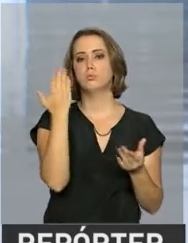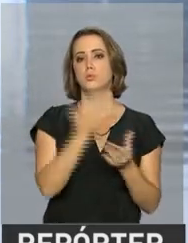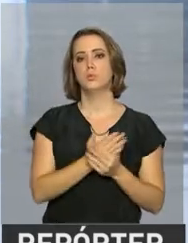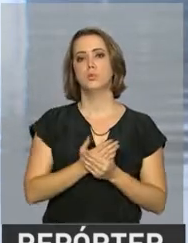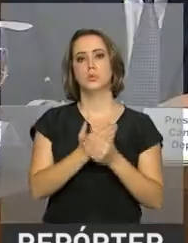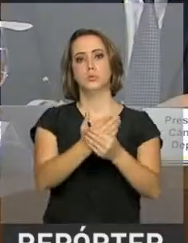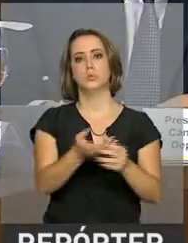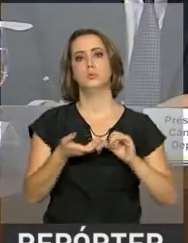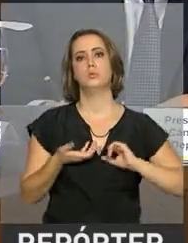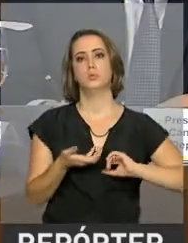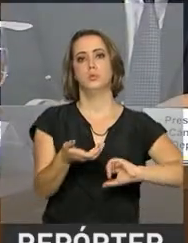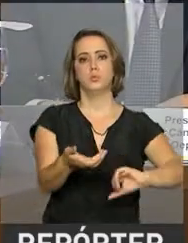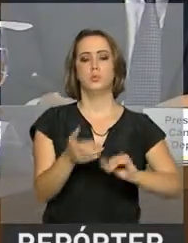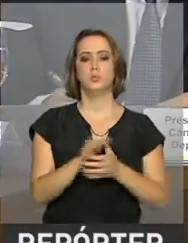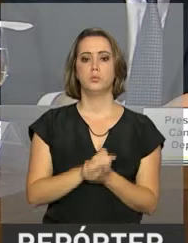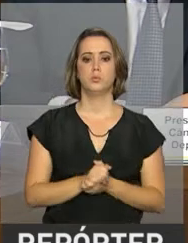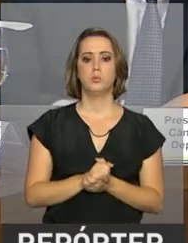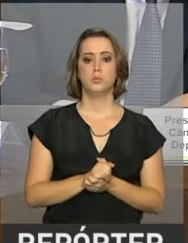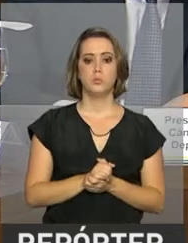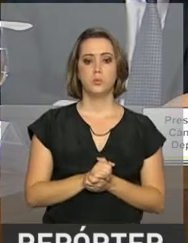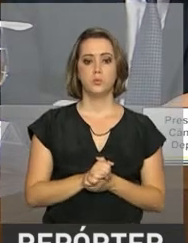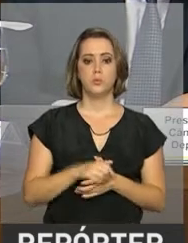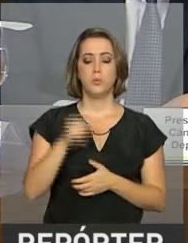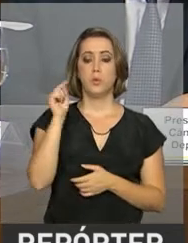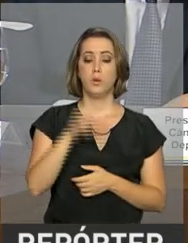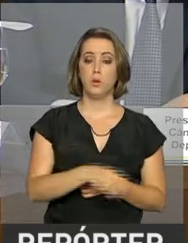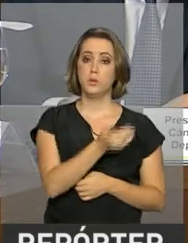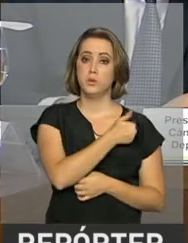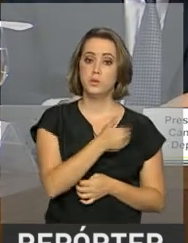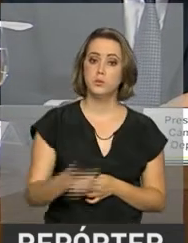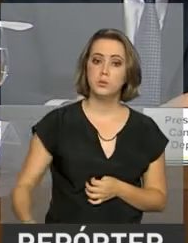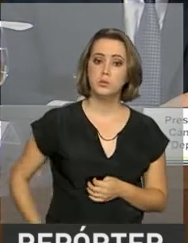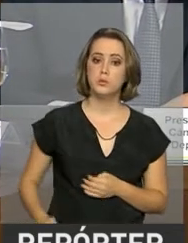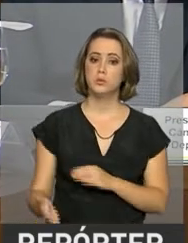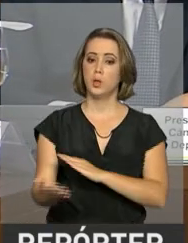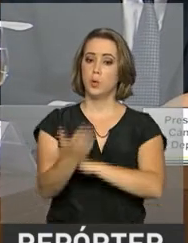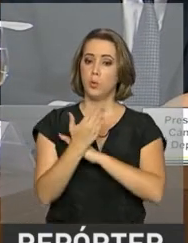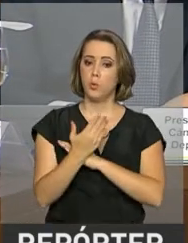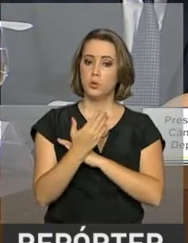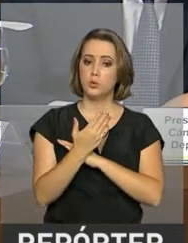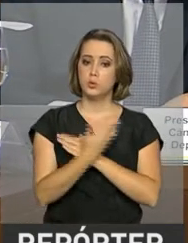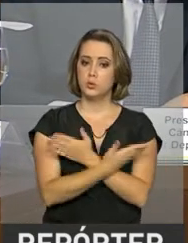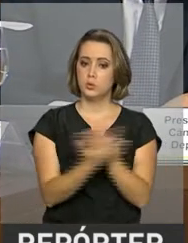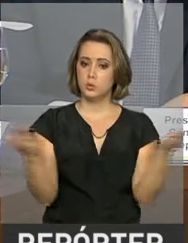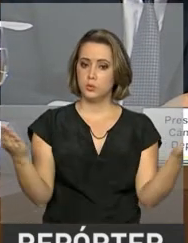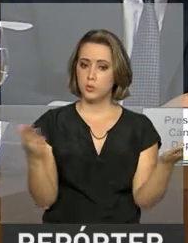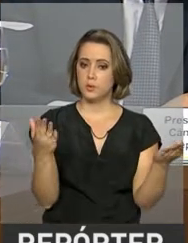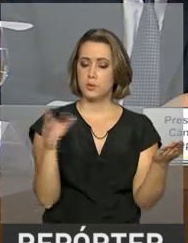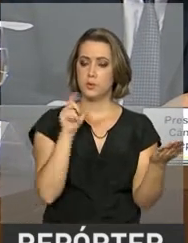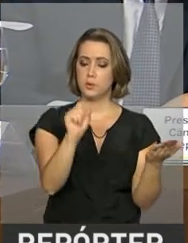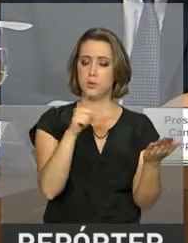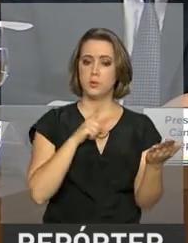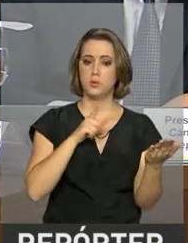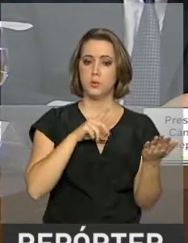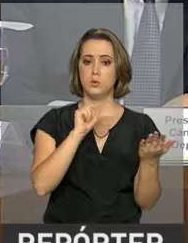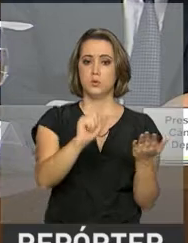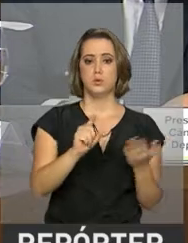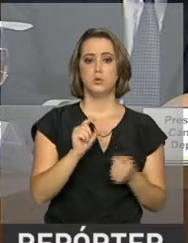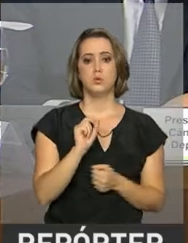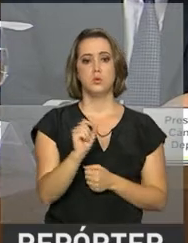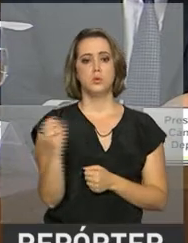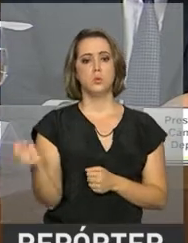legislativo este governo passa a ser o moveu o governo o título como um